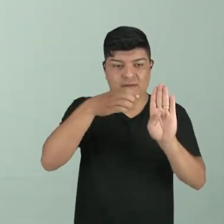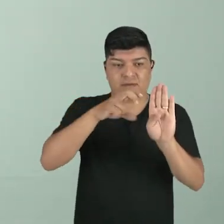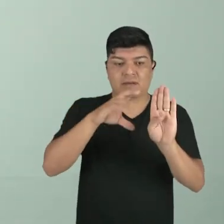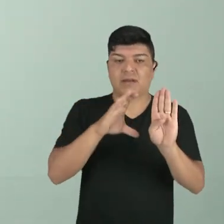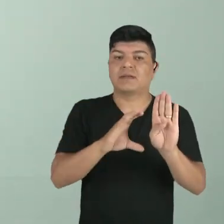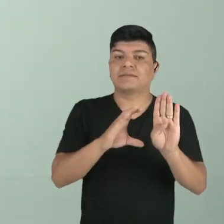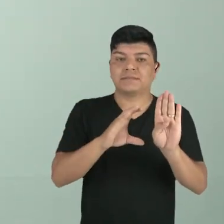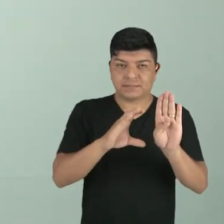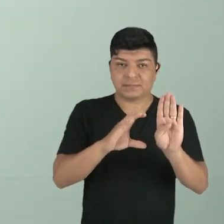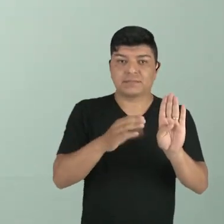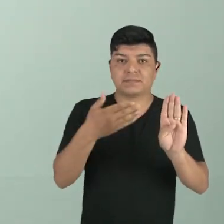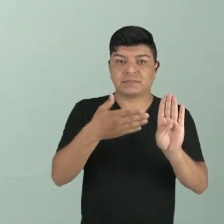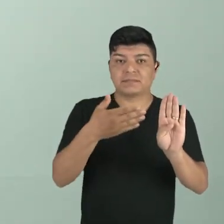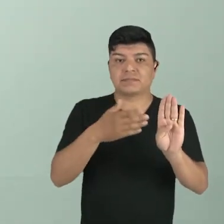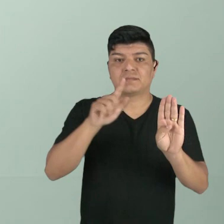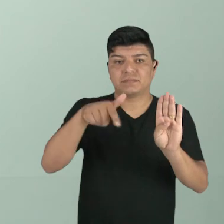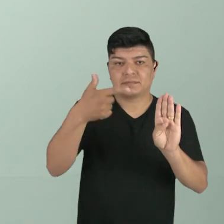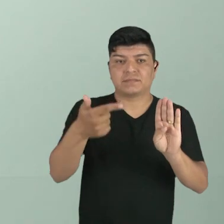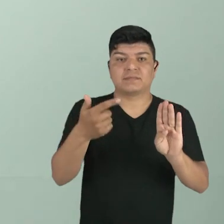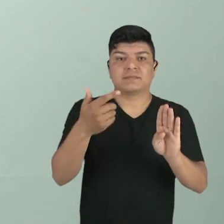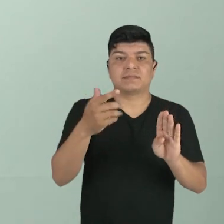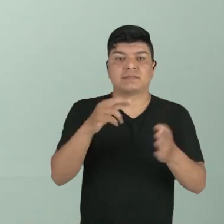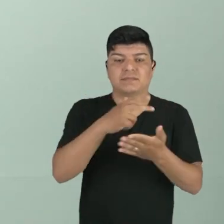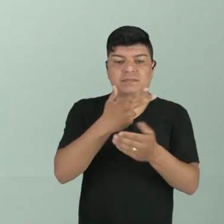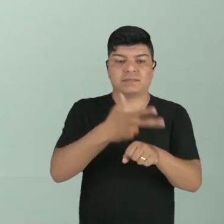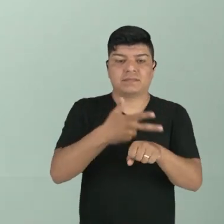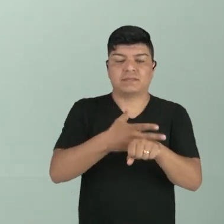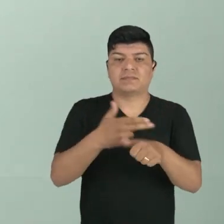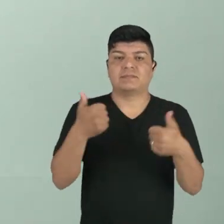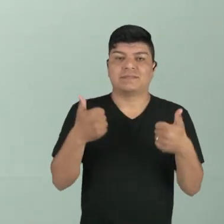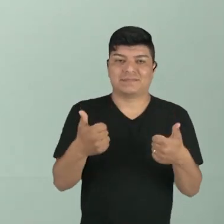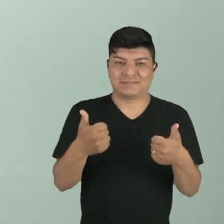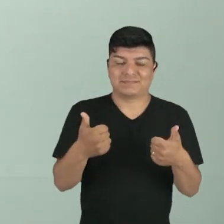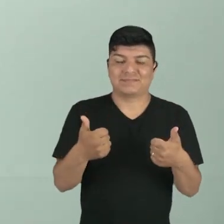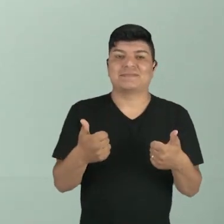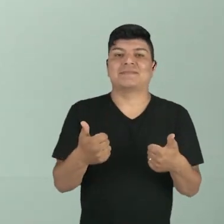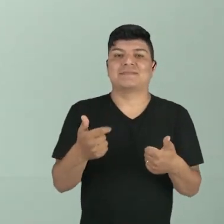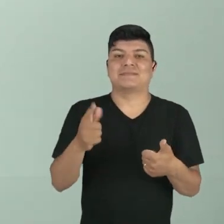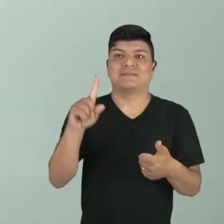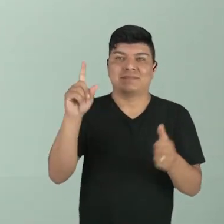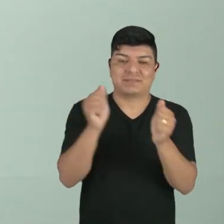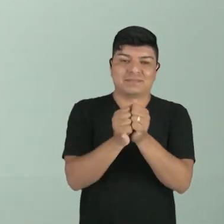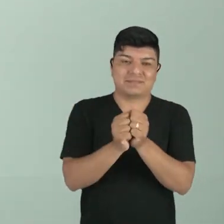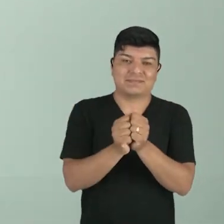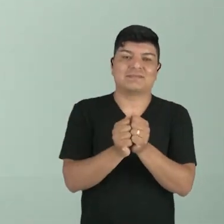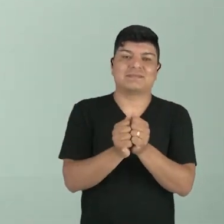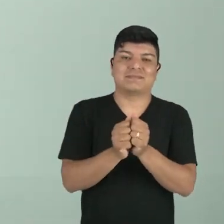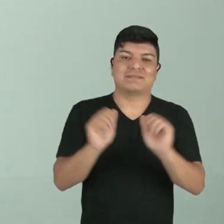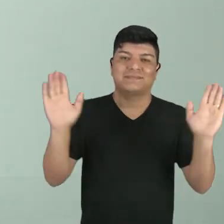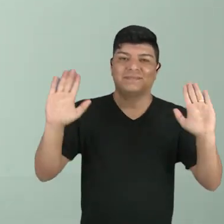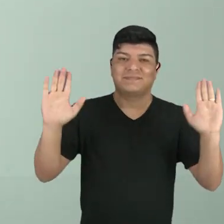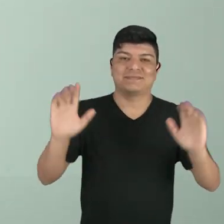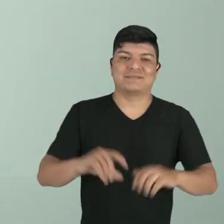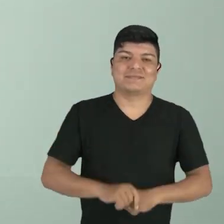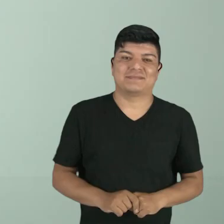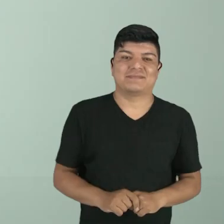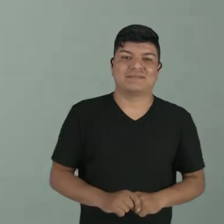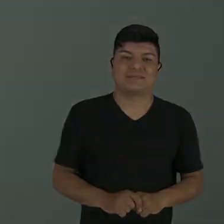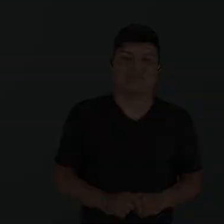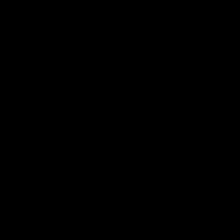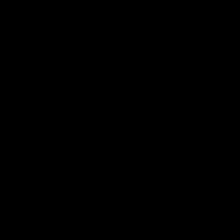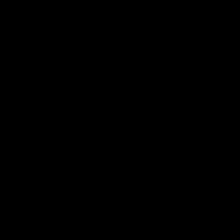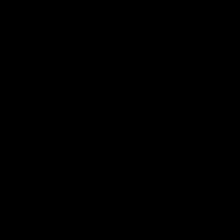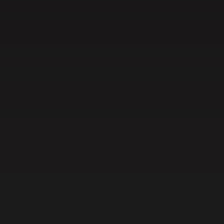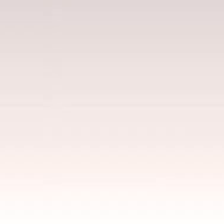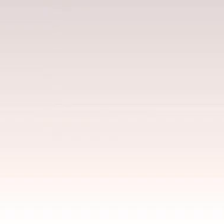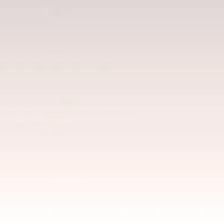acessar a plataforma eduque para acompanhar essa e outras 20 horas do canal é isso que têm todos com Deus e até mais